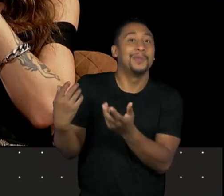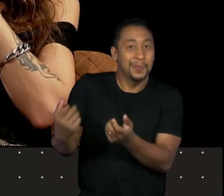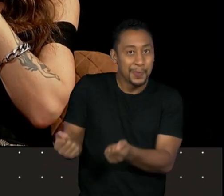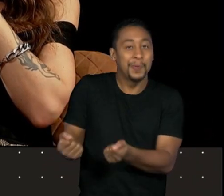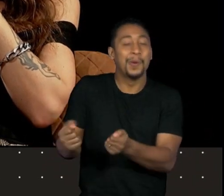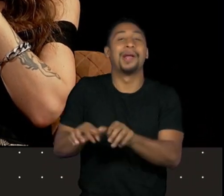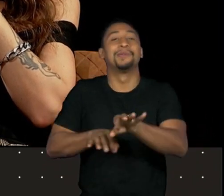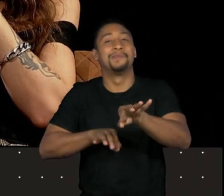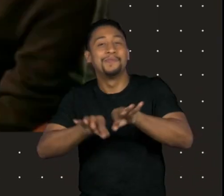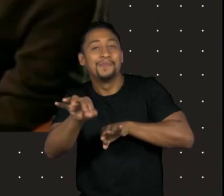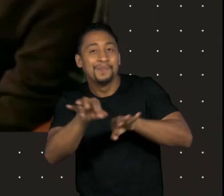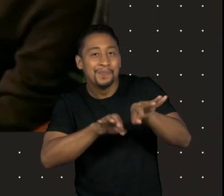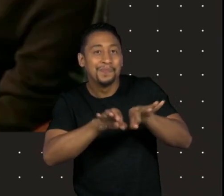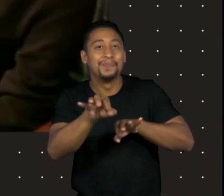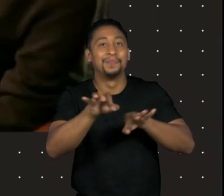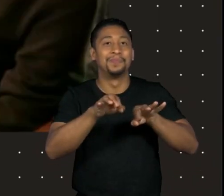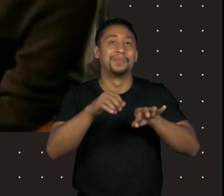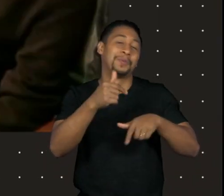juntos, de